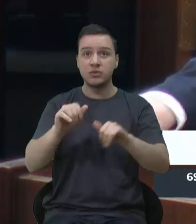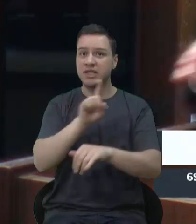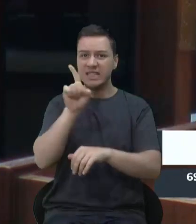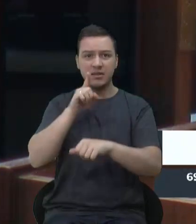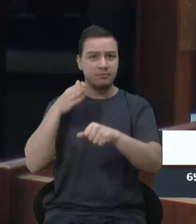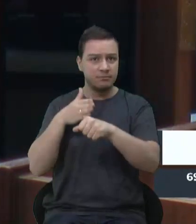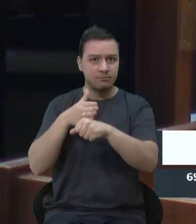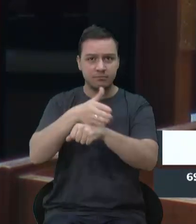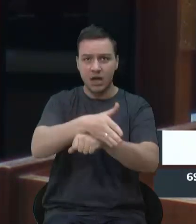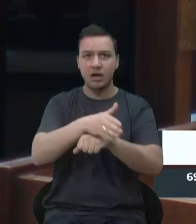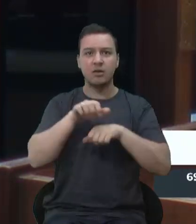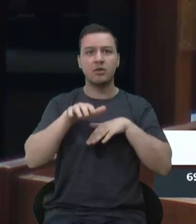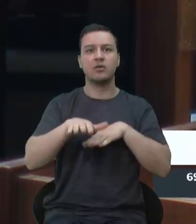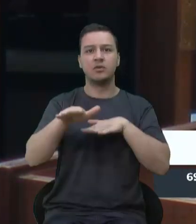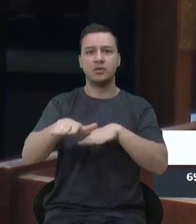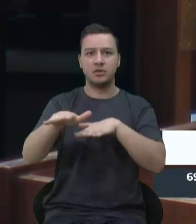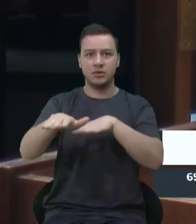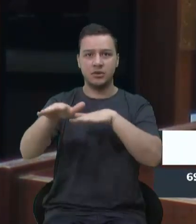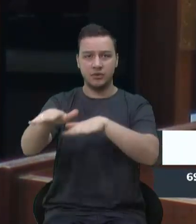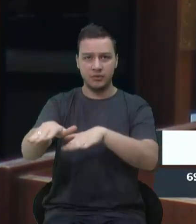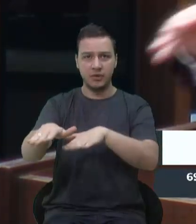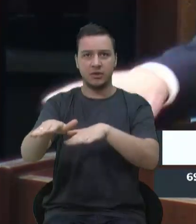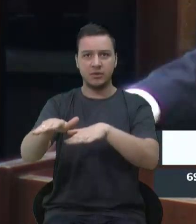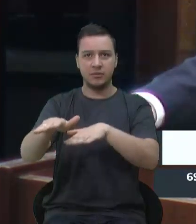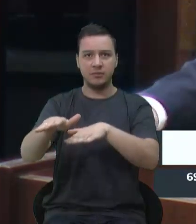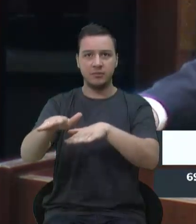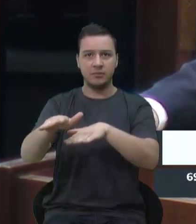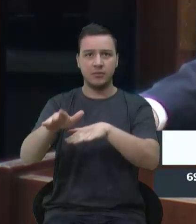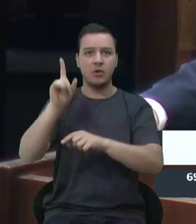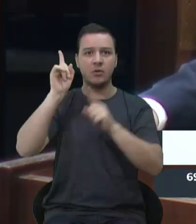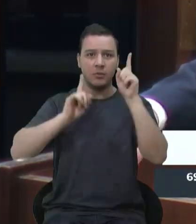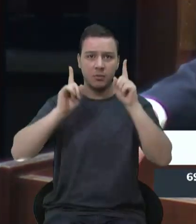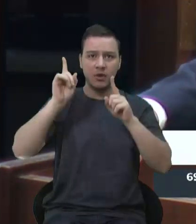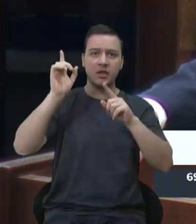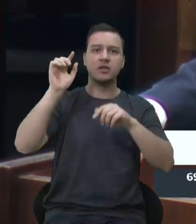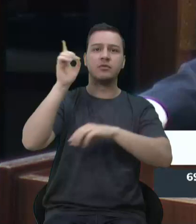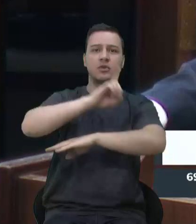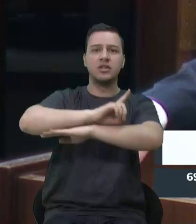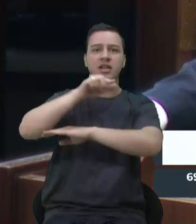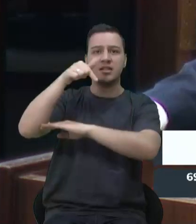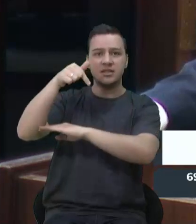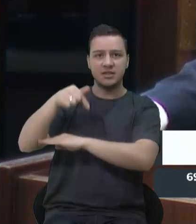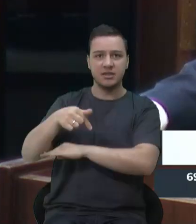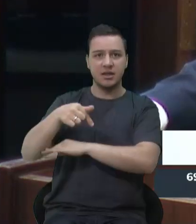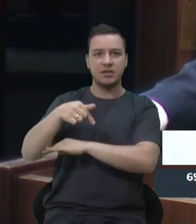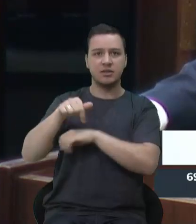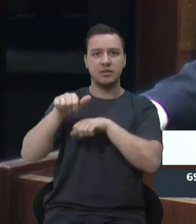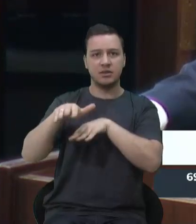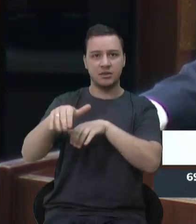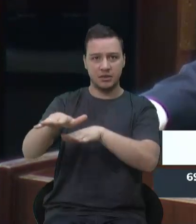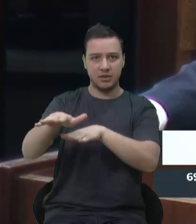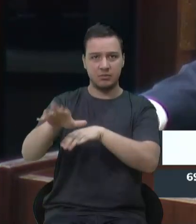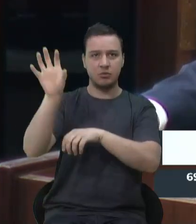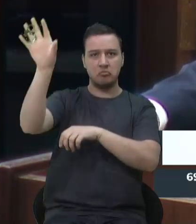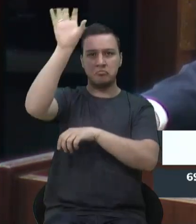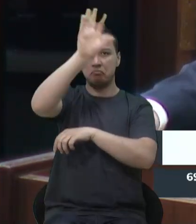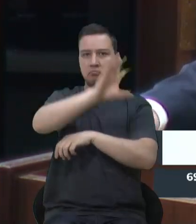aos desfiles comemorativos ao 7 de setembro nos quatro cantos da nossa pátria brasileira.